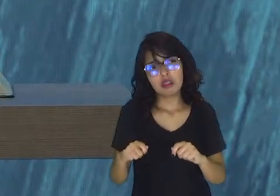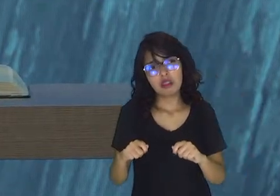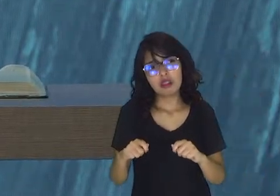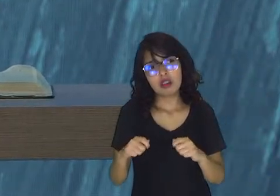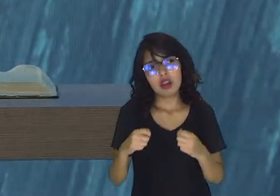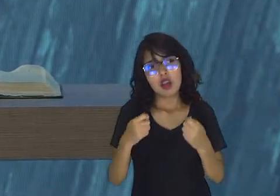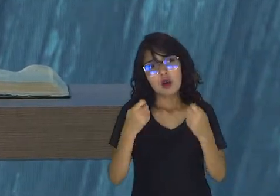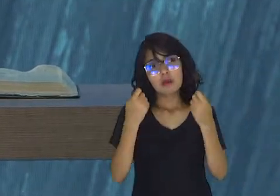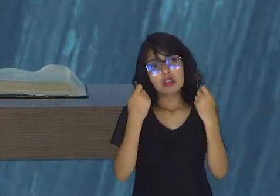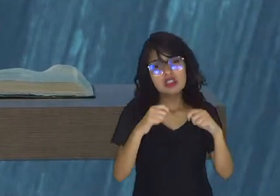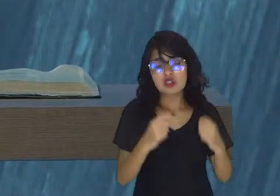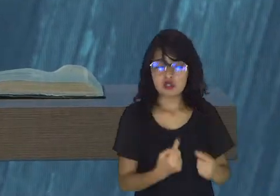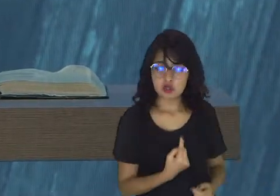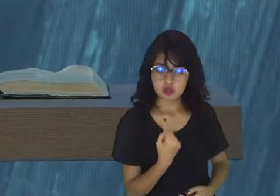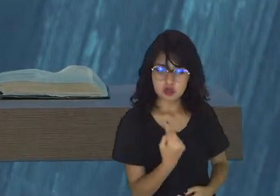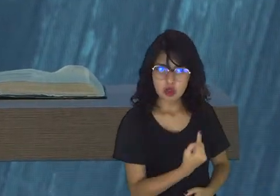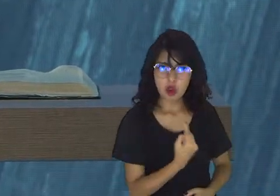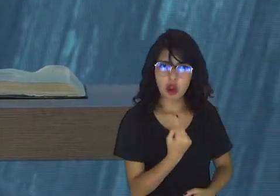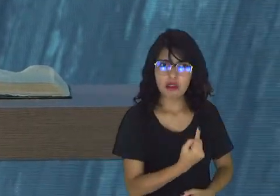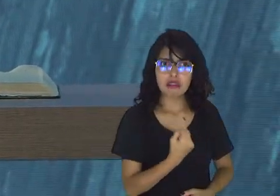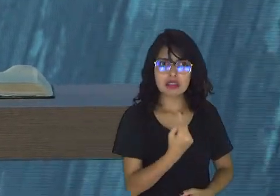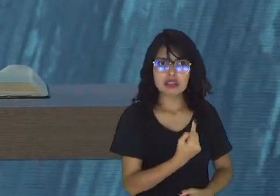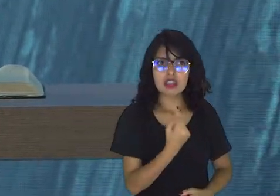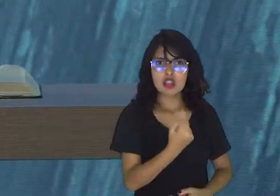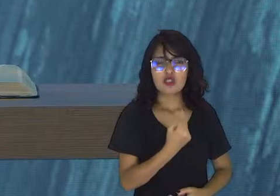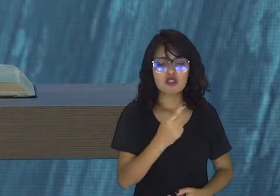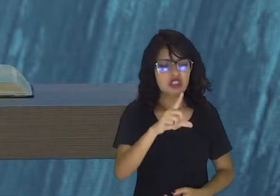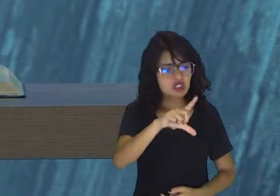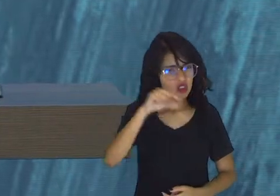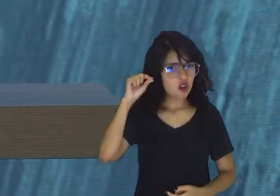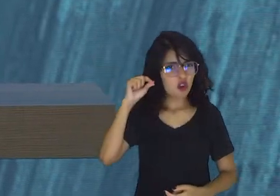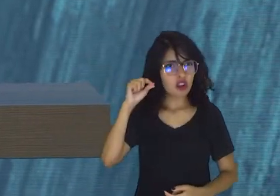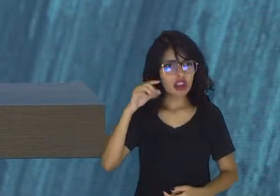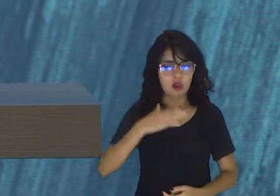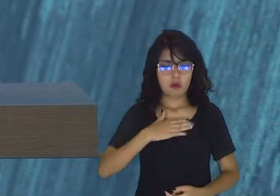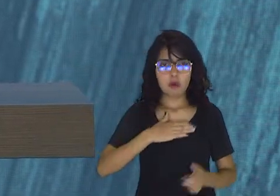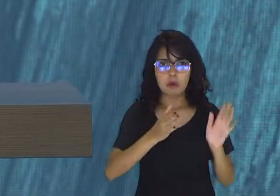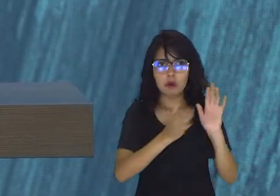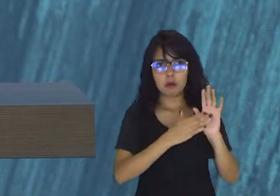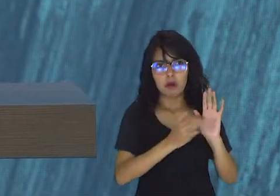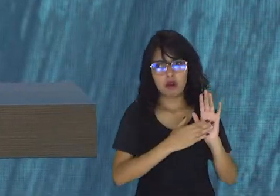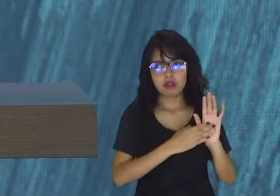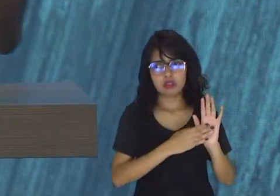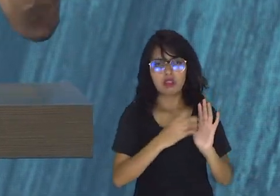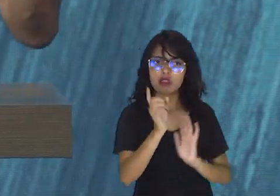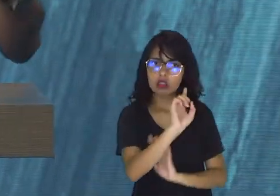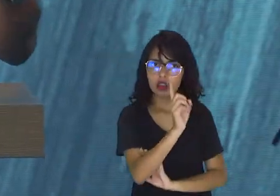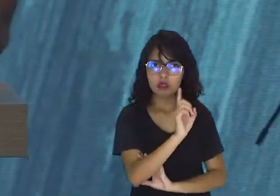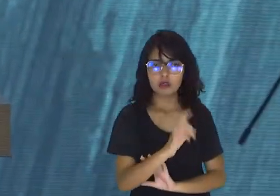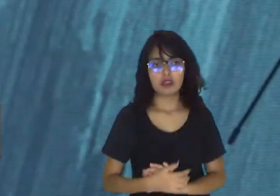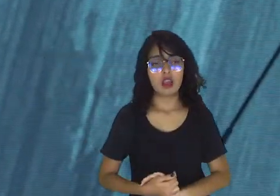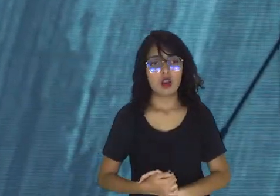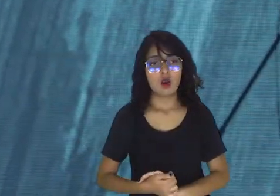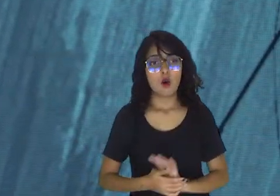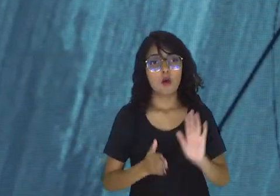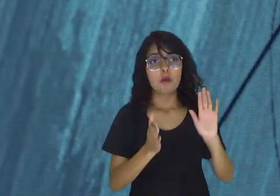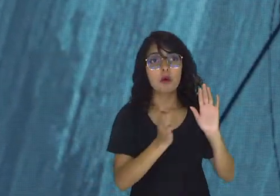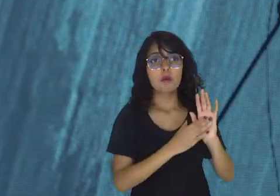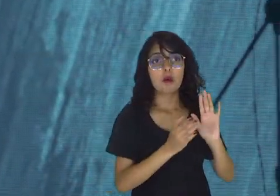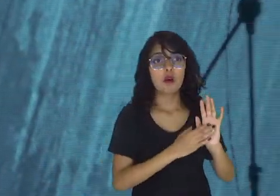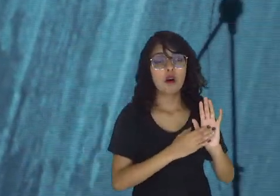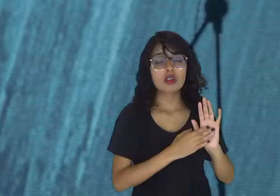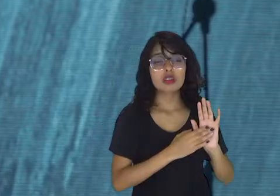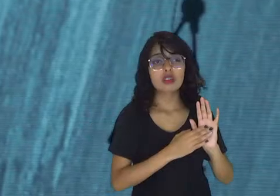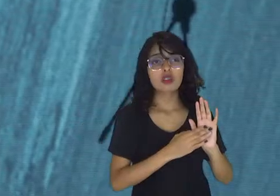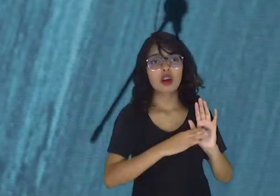desenvolver-me para escolher qual será o meu propósito. É muito maior. O propósito já está estabelecido por